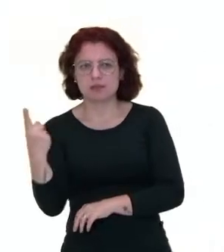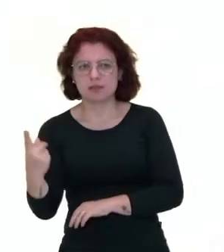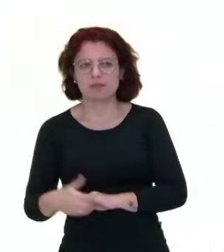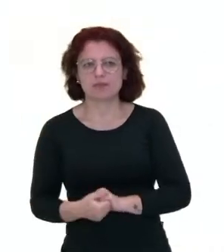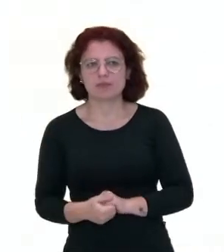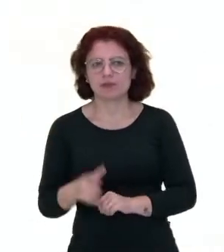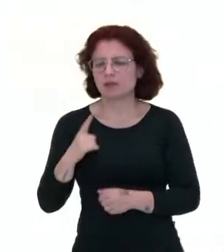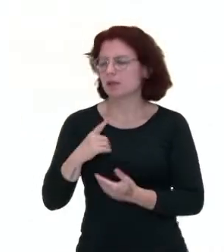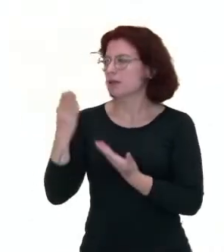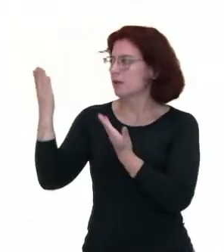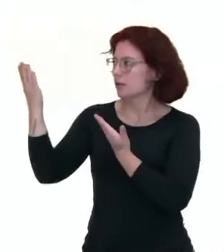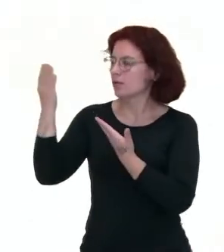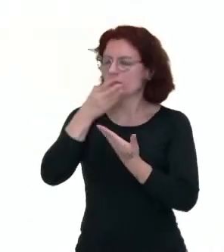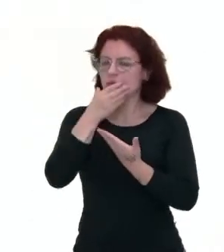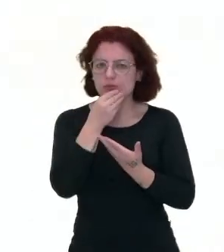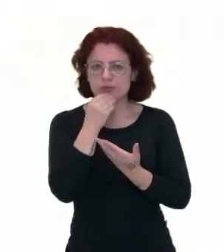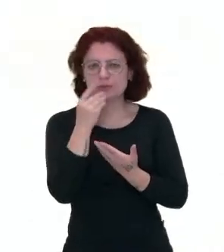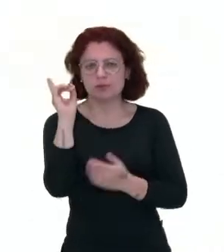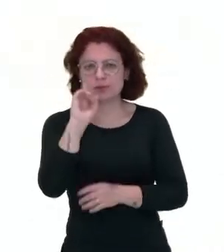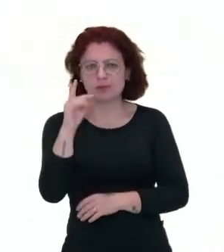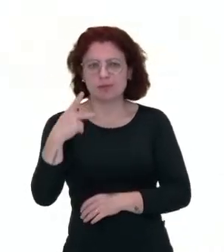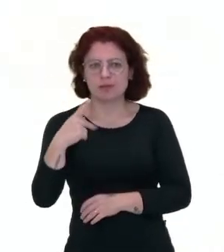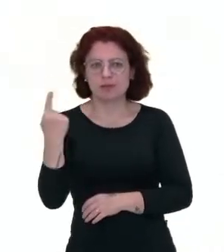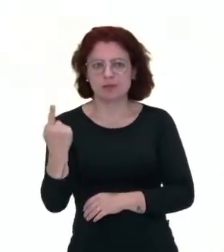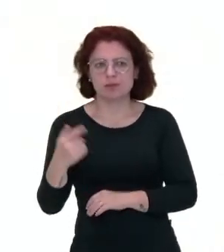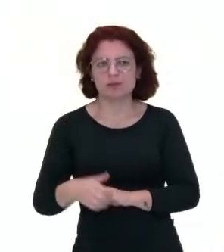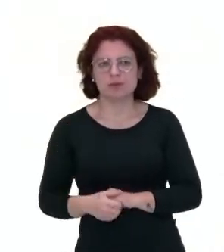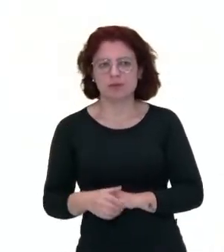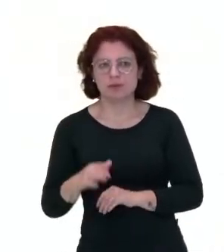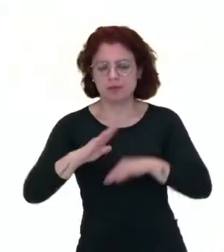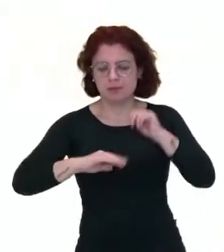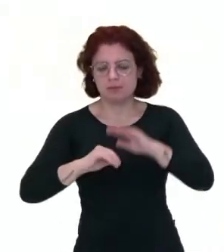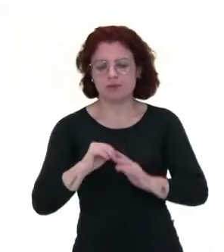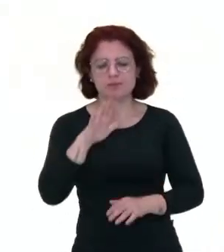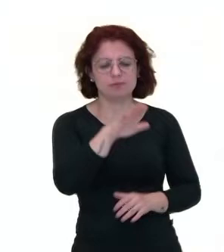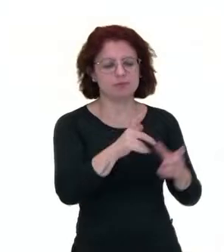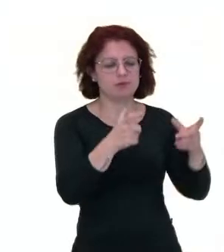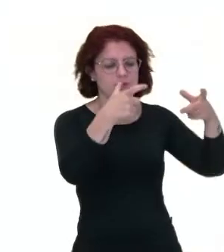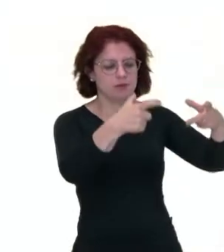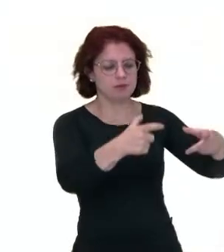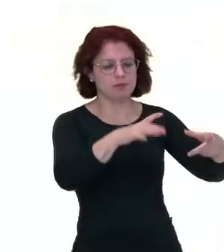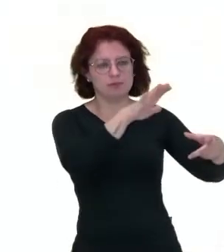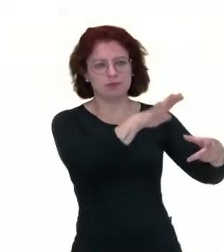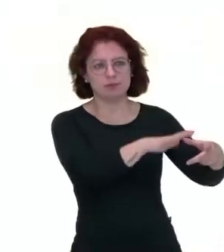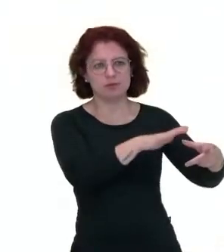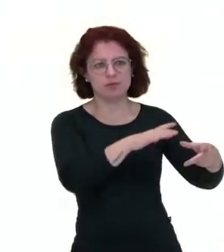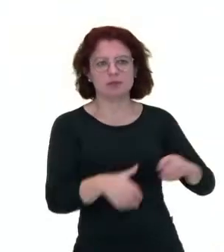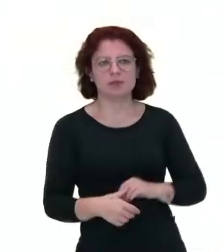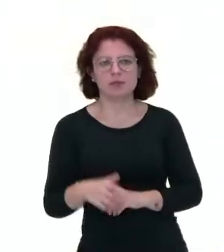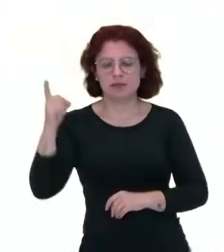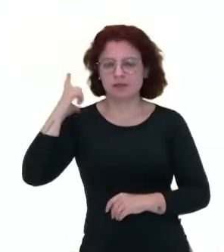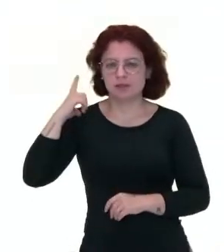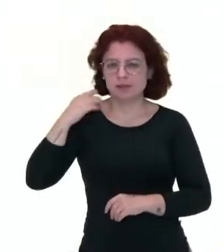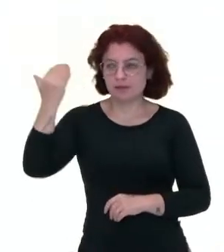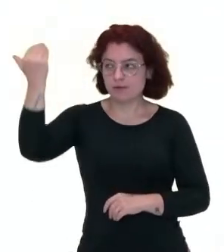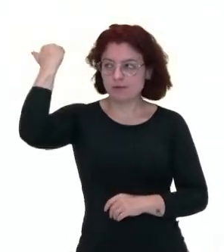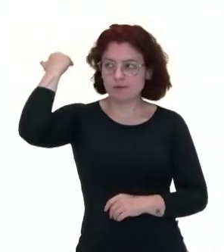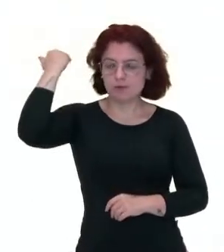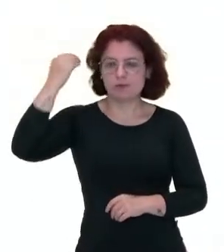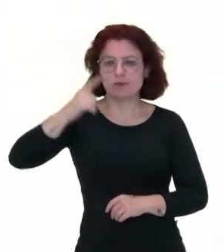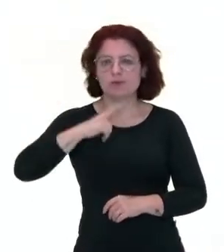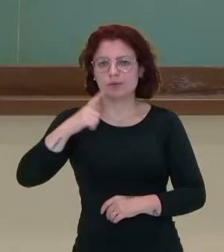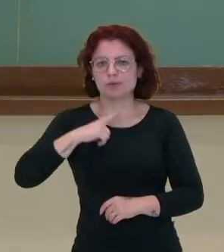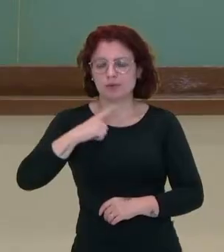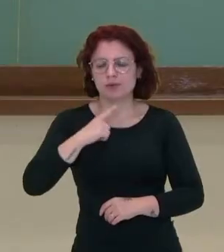é a representação de Dom Pedro I, a sua mão sobre a coroa, ao fundo pão de açúcar, a representação do